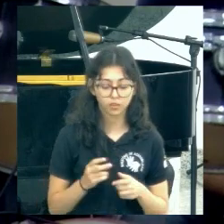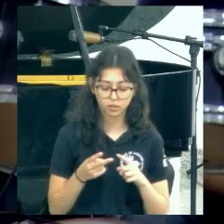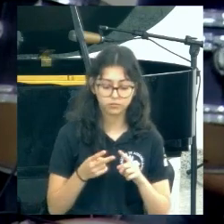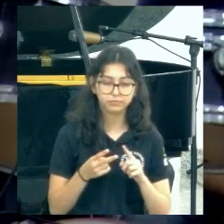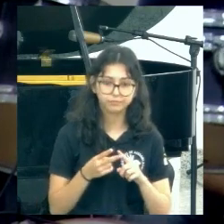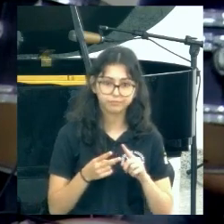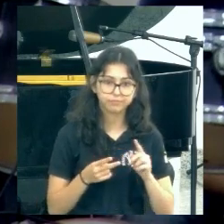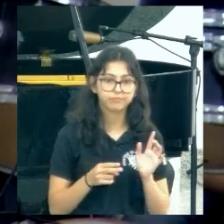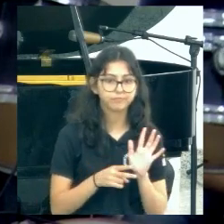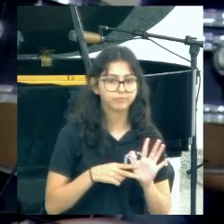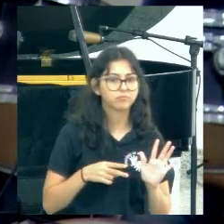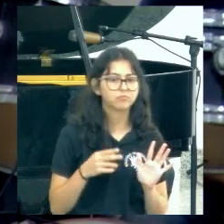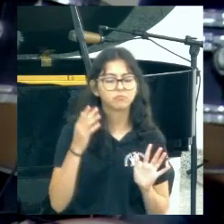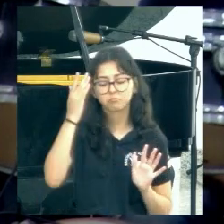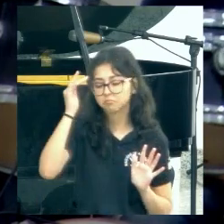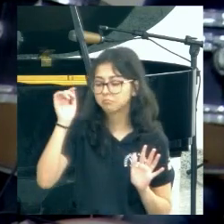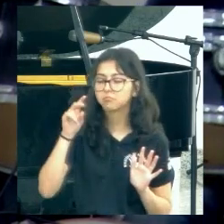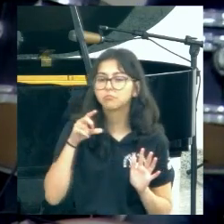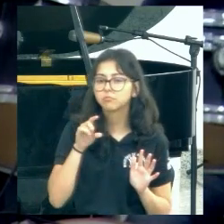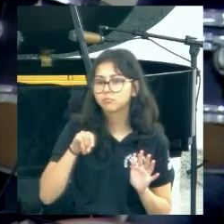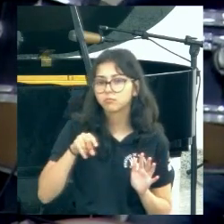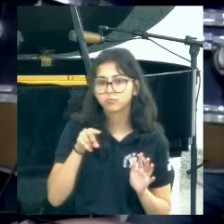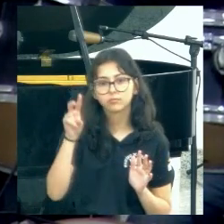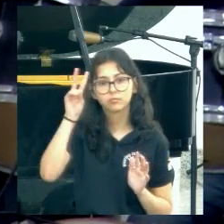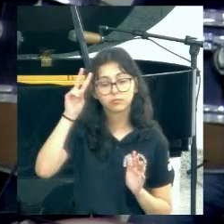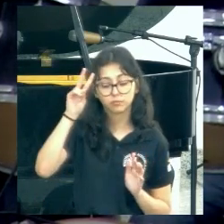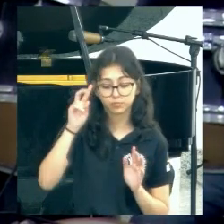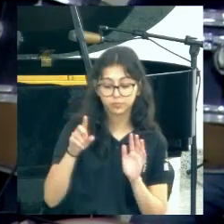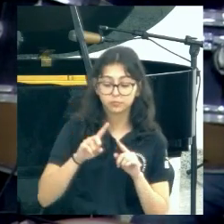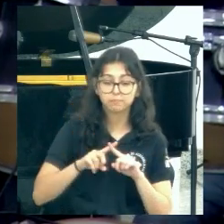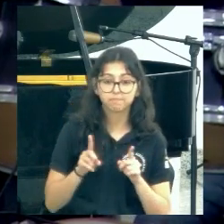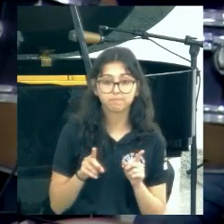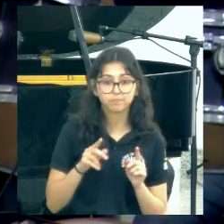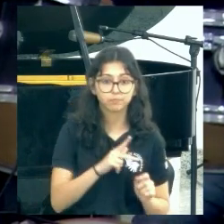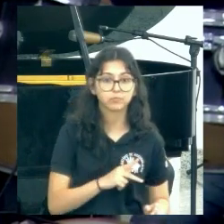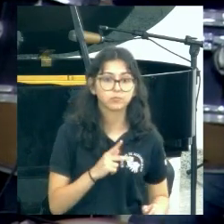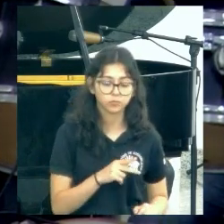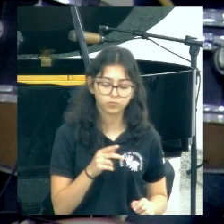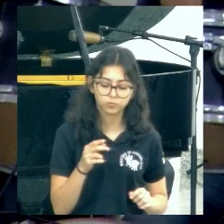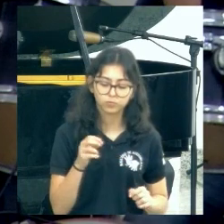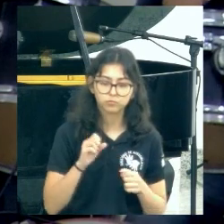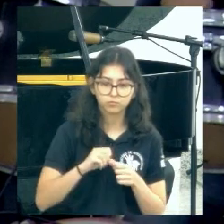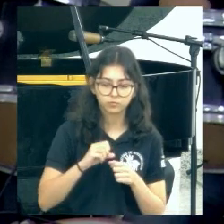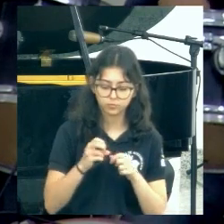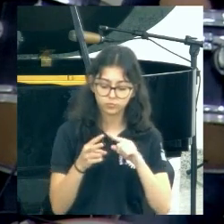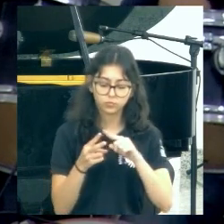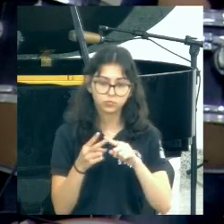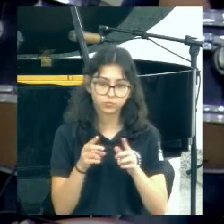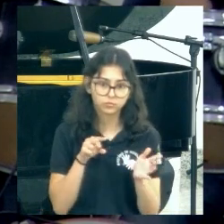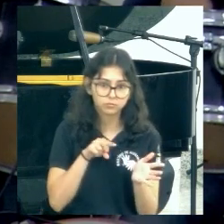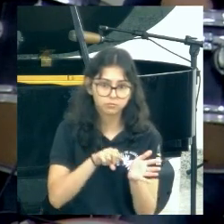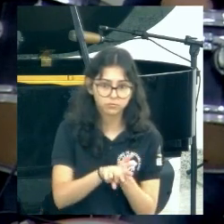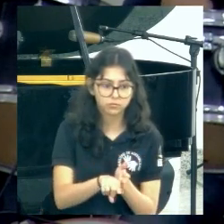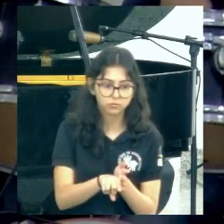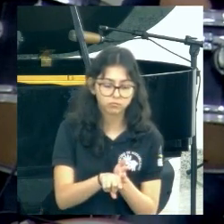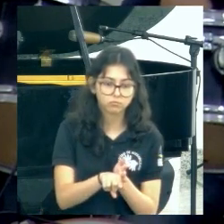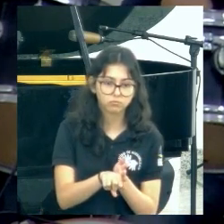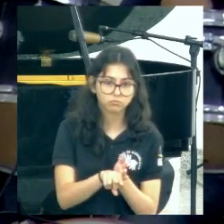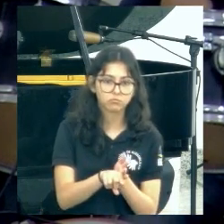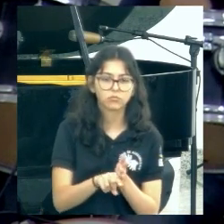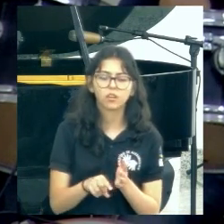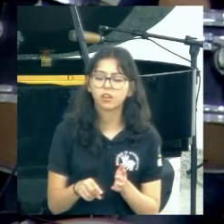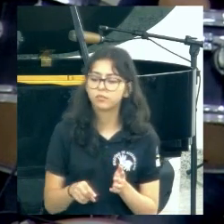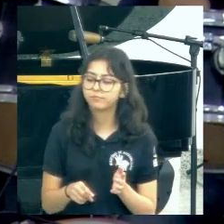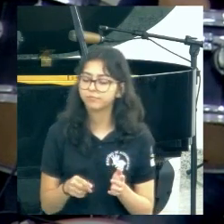você recorda, mas ele faz duas perguntas. Ele diz, aliás, o primeiro e o segundo versos: será que com isso